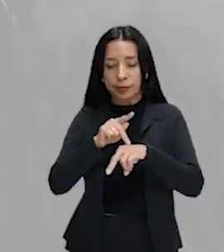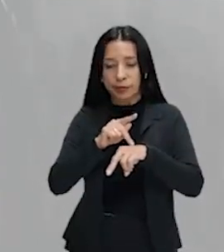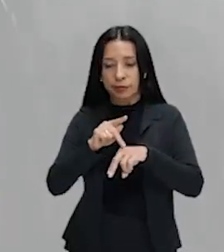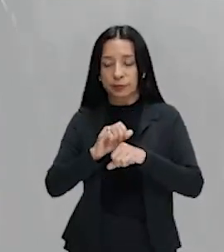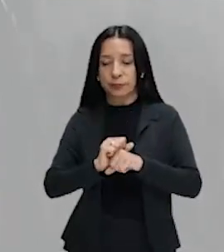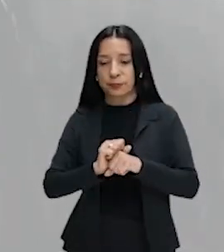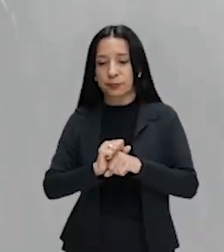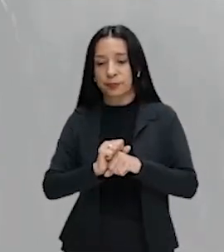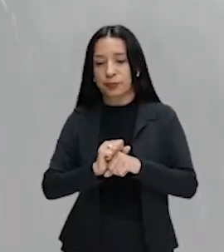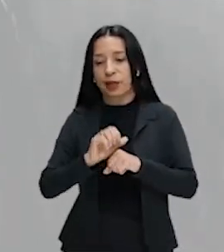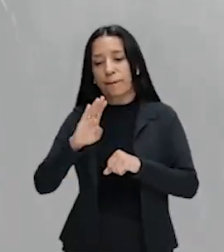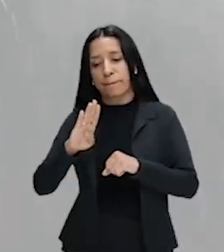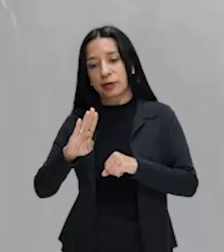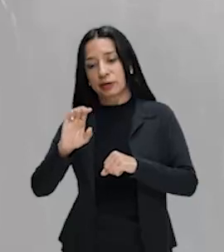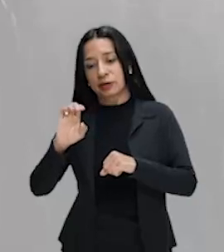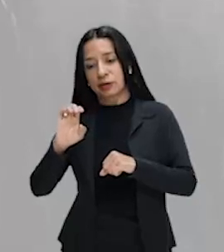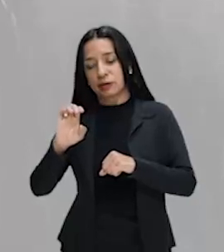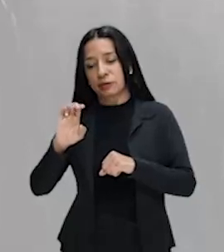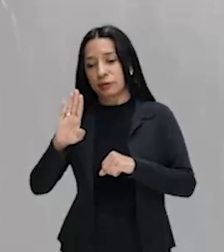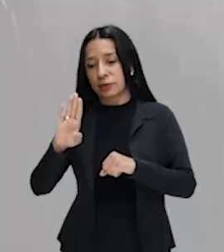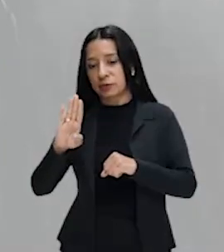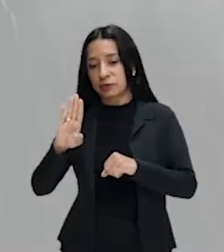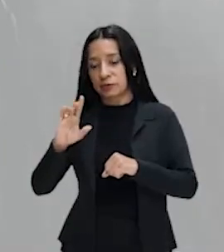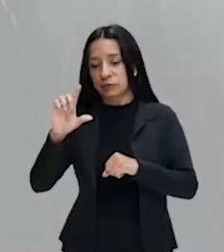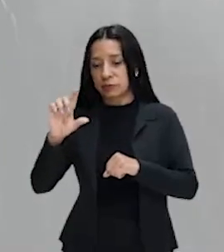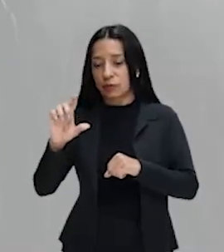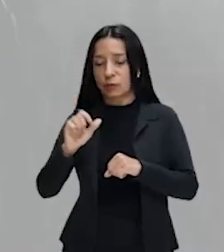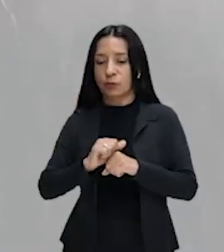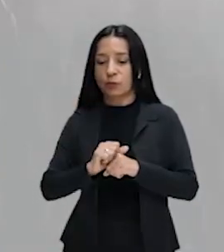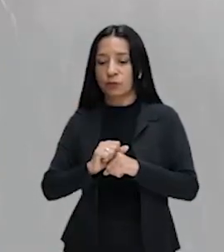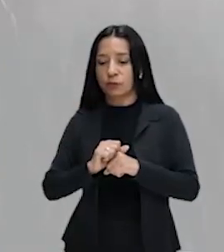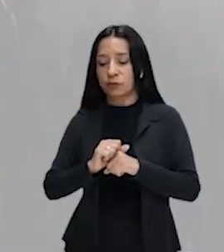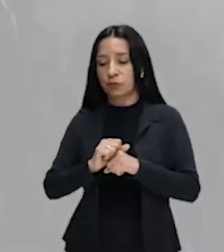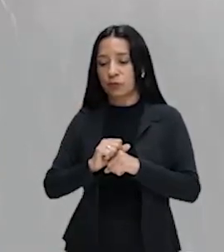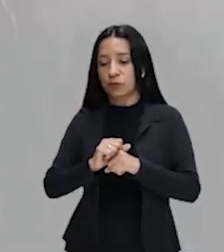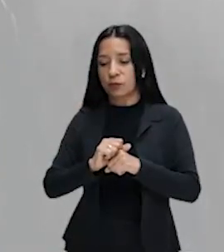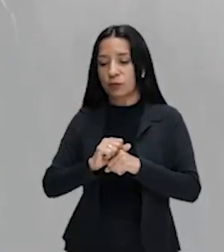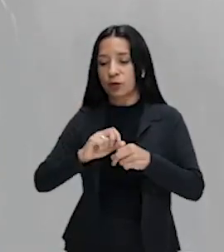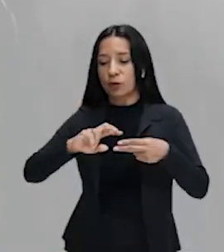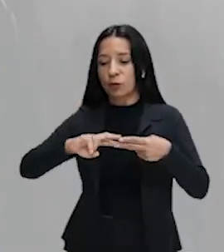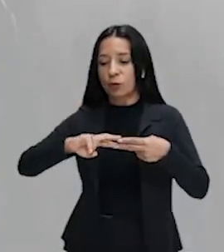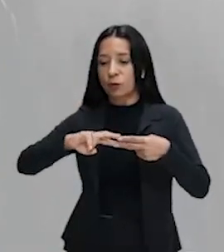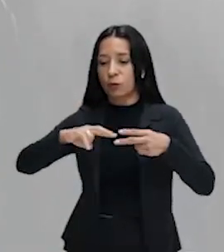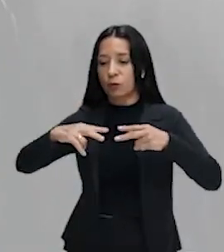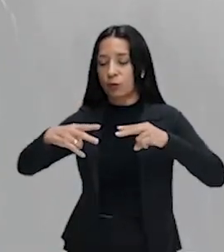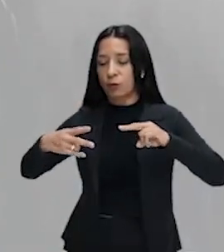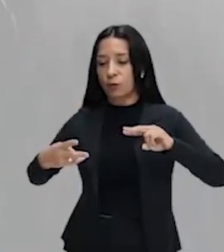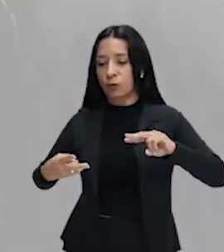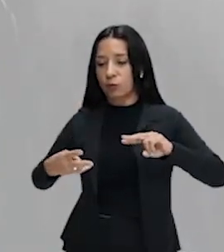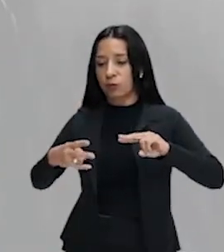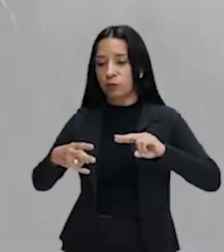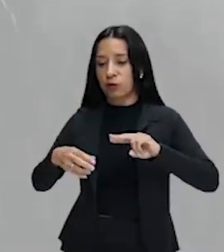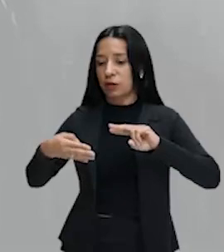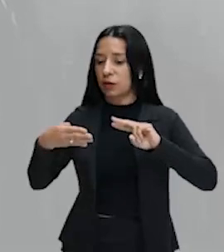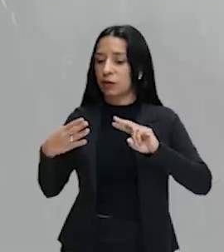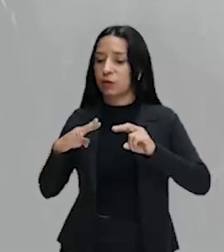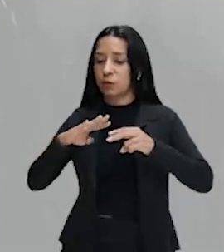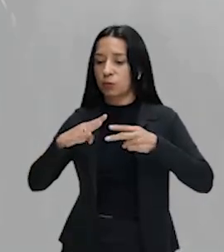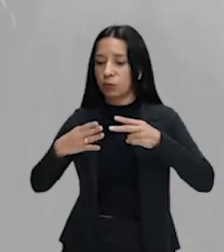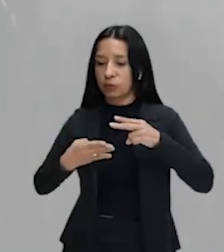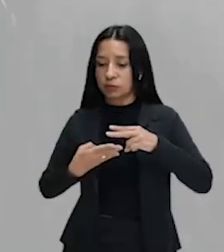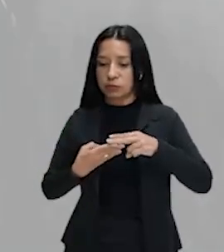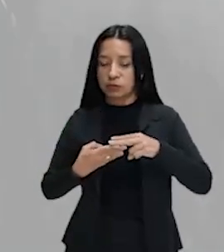certo? O alelo recessivo, Bzinho, é responsável pela produção do pigmento